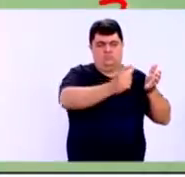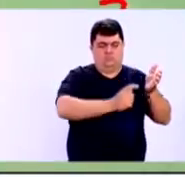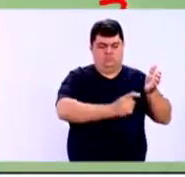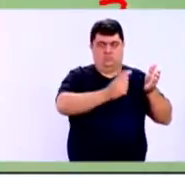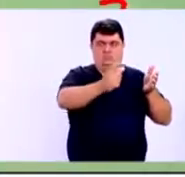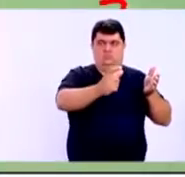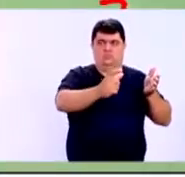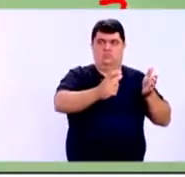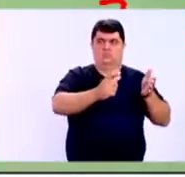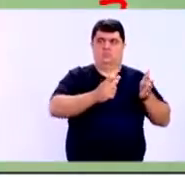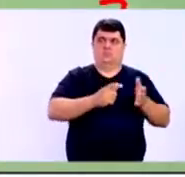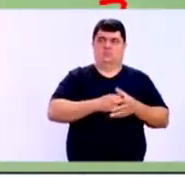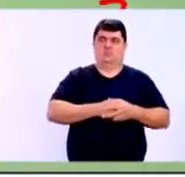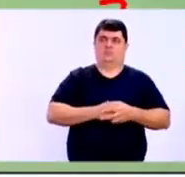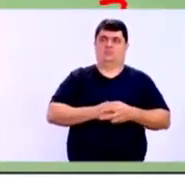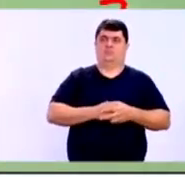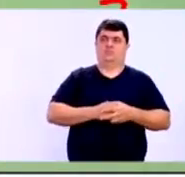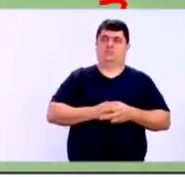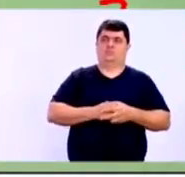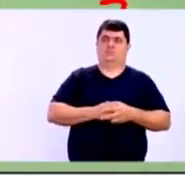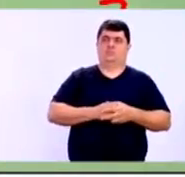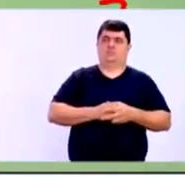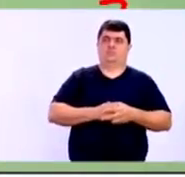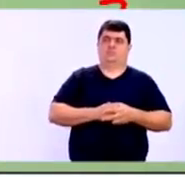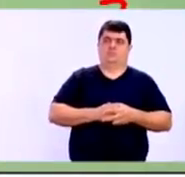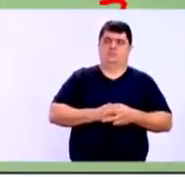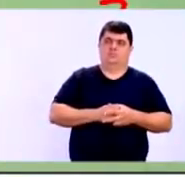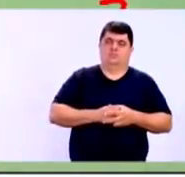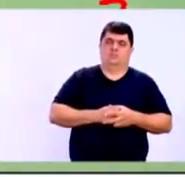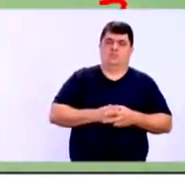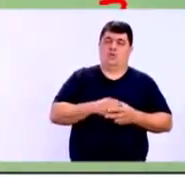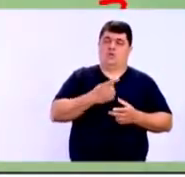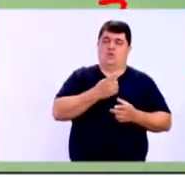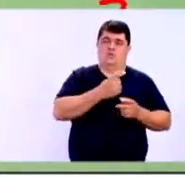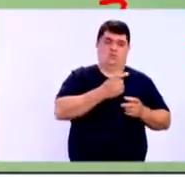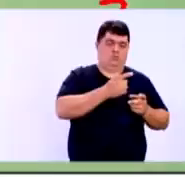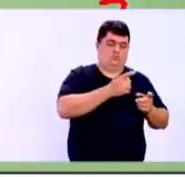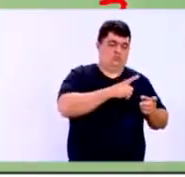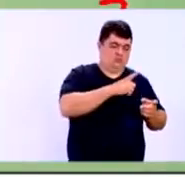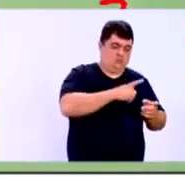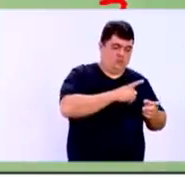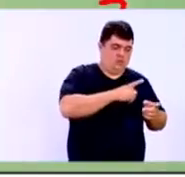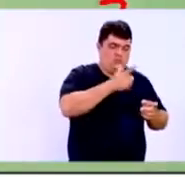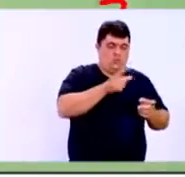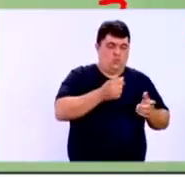ué, não é mercadorias? Certo, aqui é compras de mercadoria.